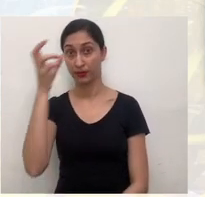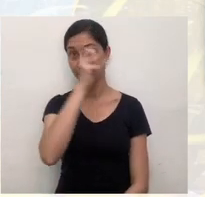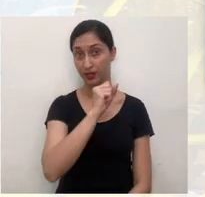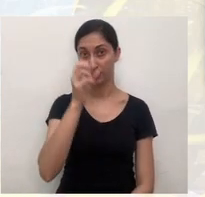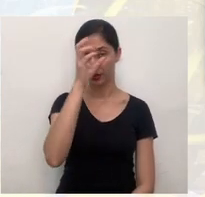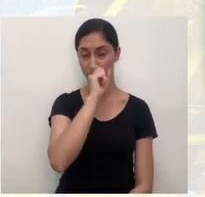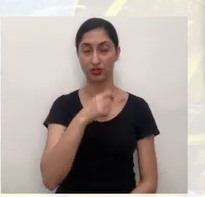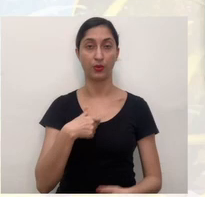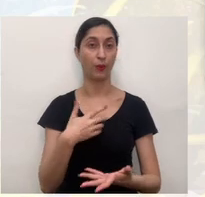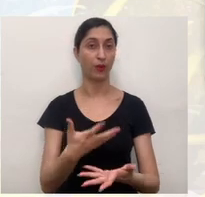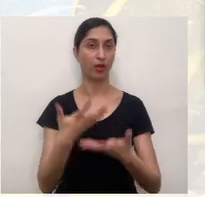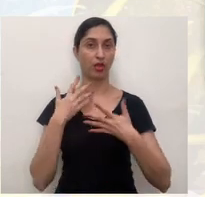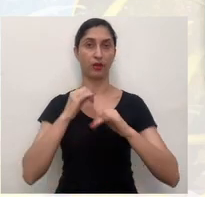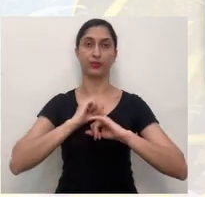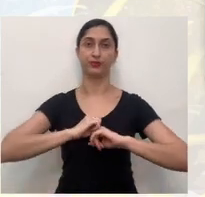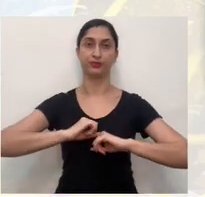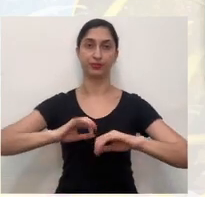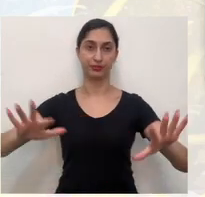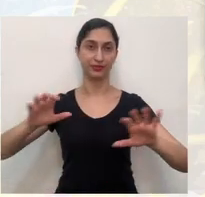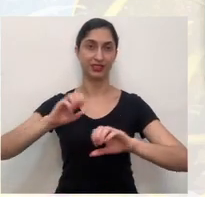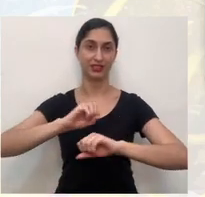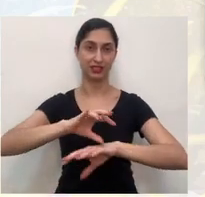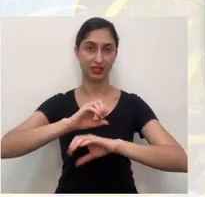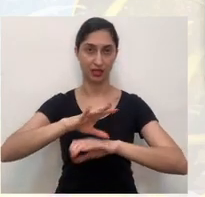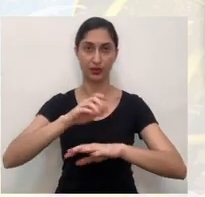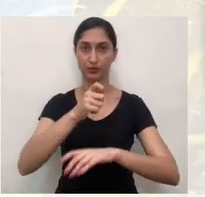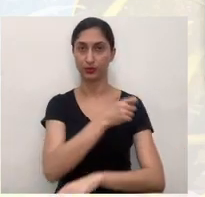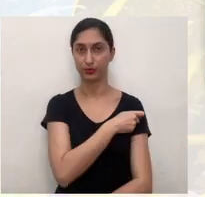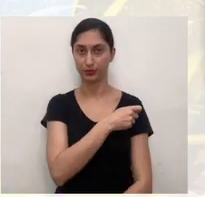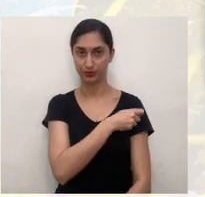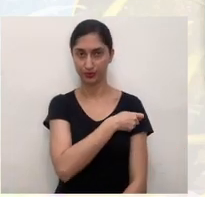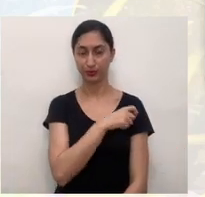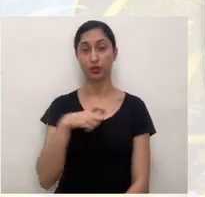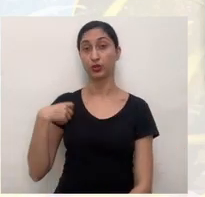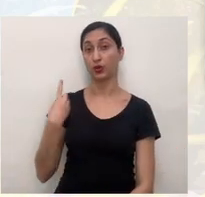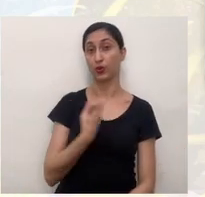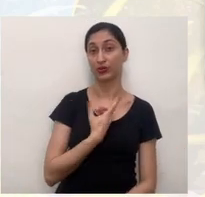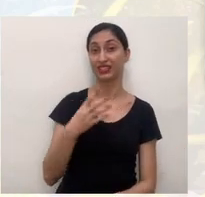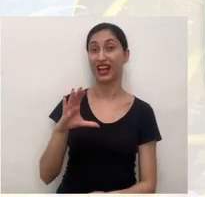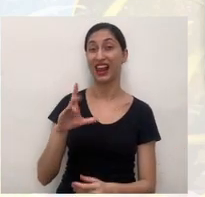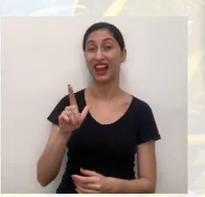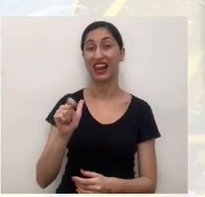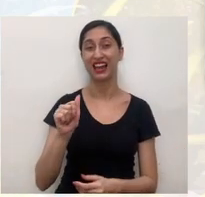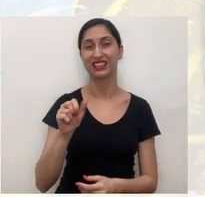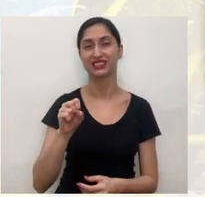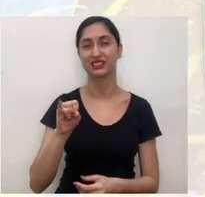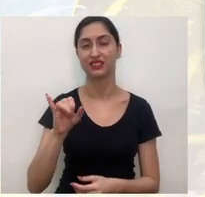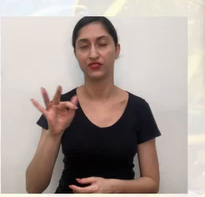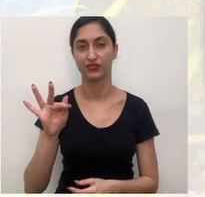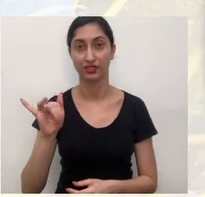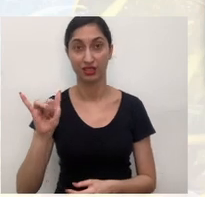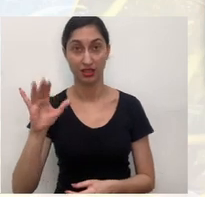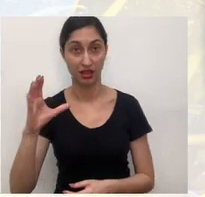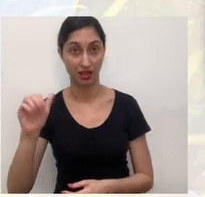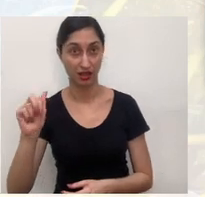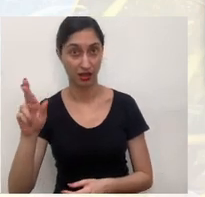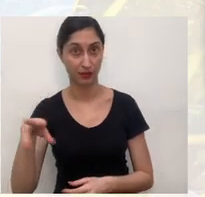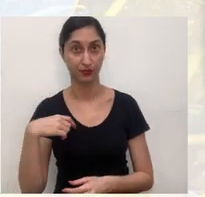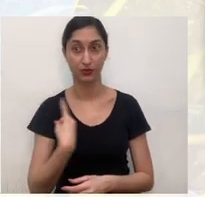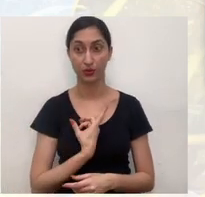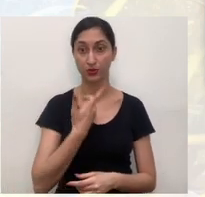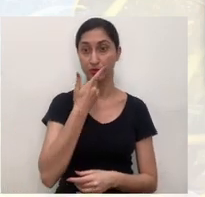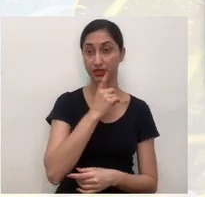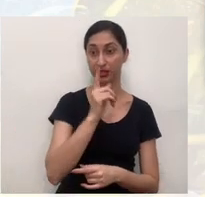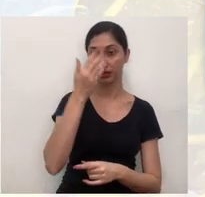meus alunos, né? A ideia de classificar alguma coisa é uma ideia de fazer a gente conseguir